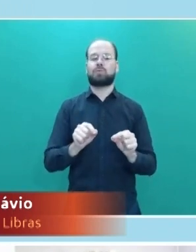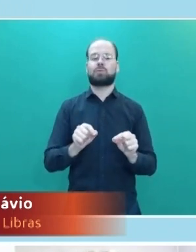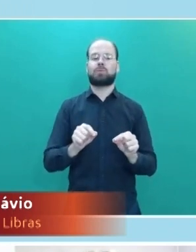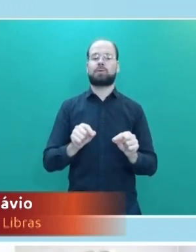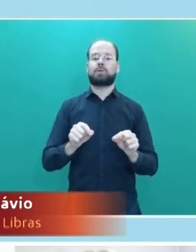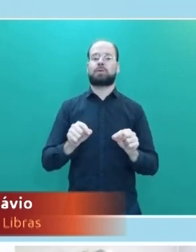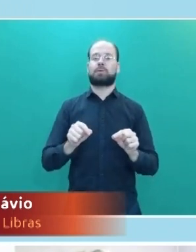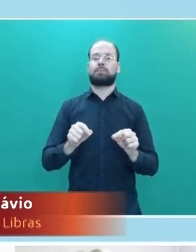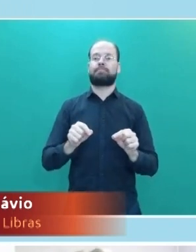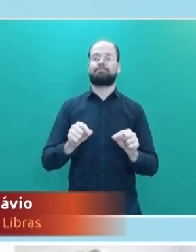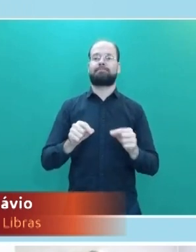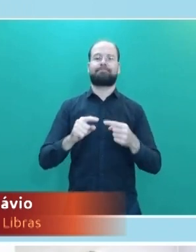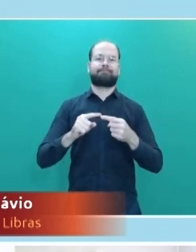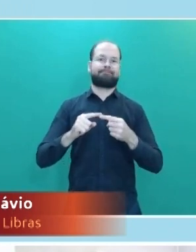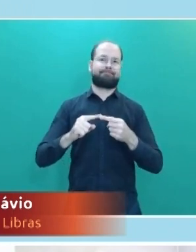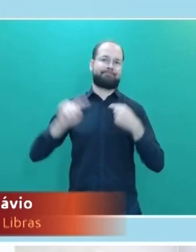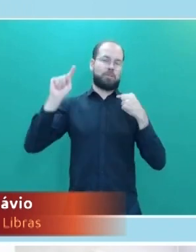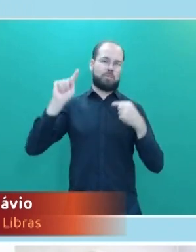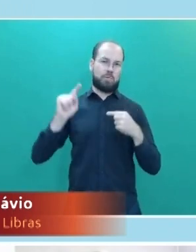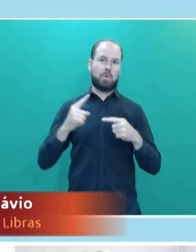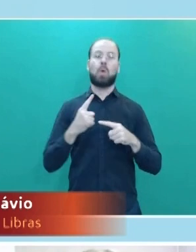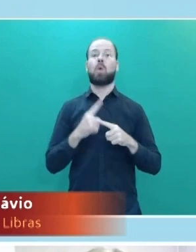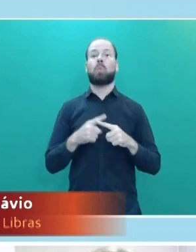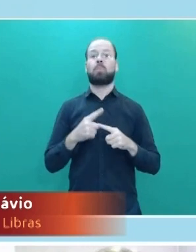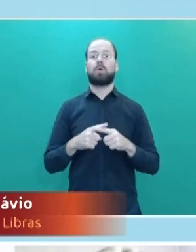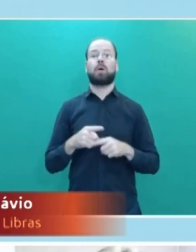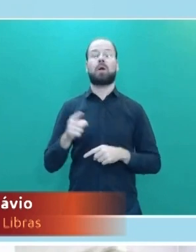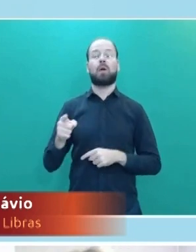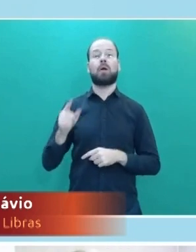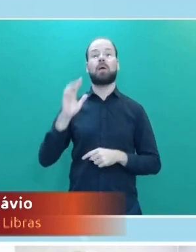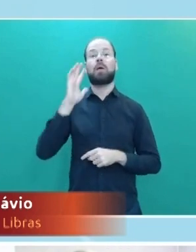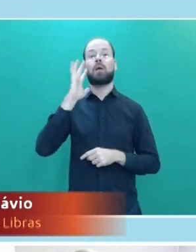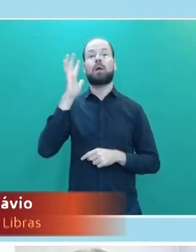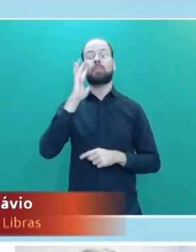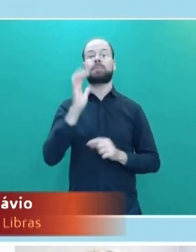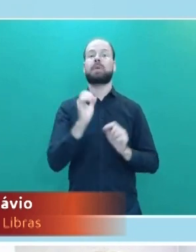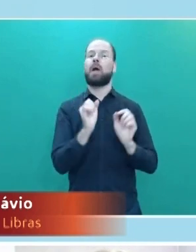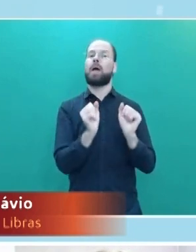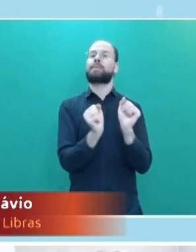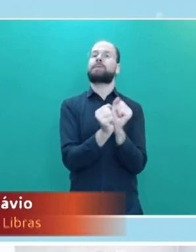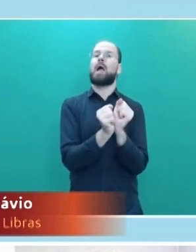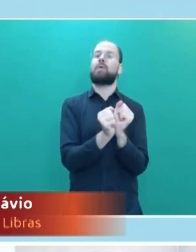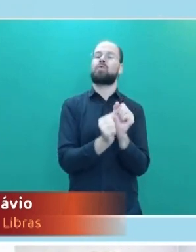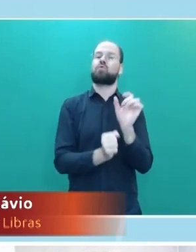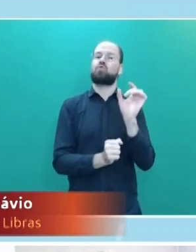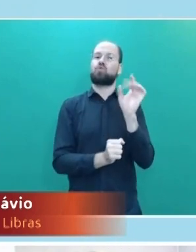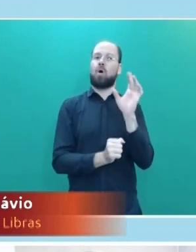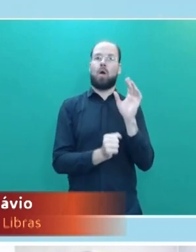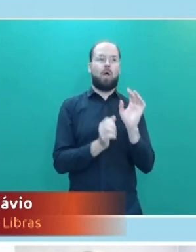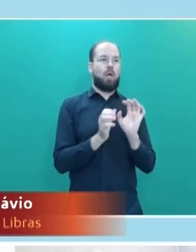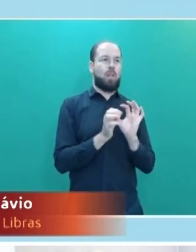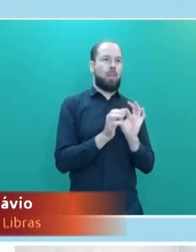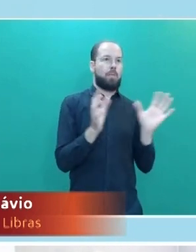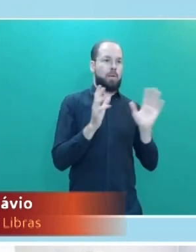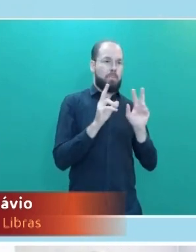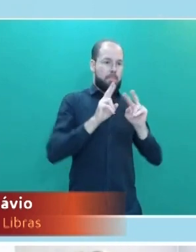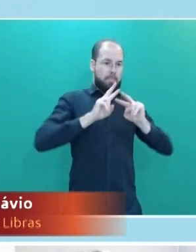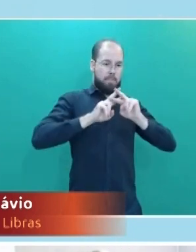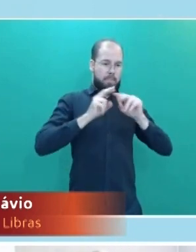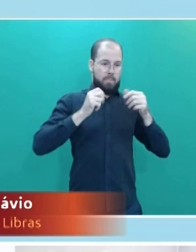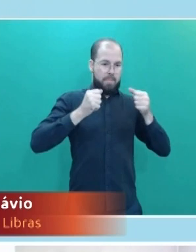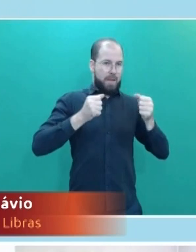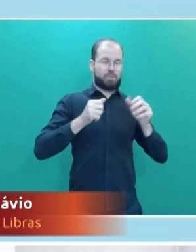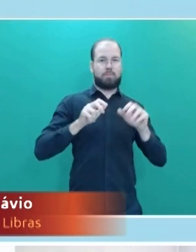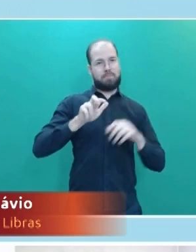e são julgadas improcedentes porque é uma interpretação de que o escravo é aquele que tem restrição de liberdade. E, na realidade, o trabalho